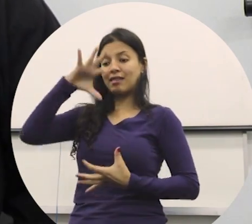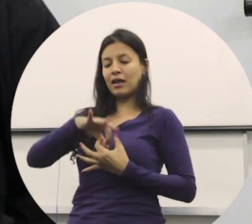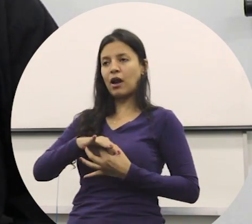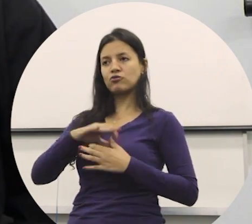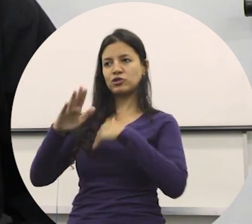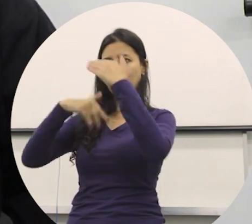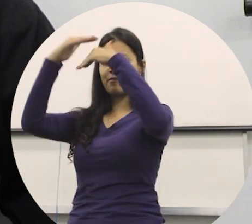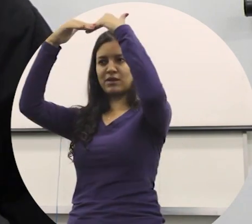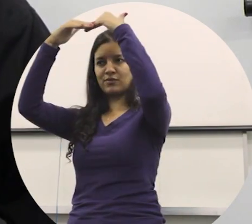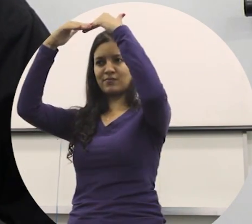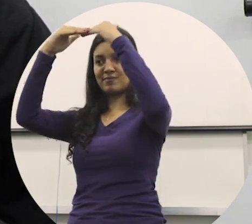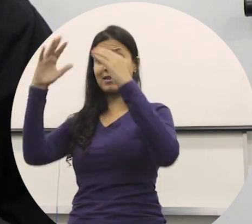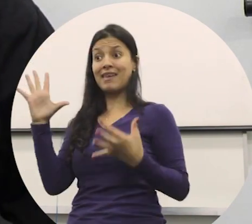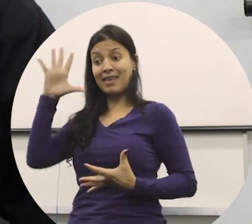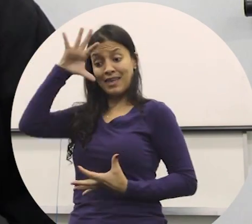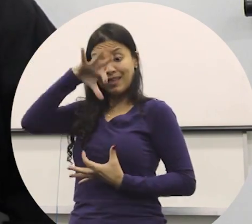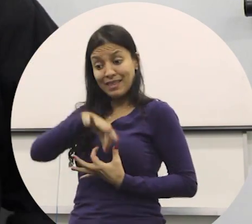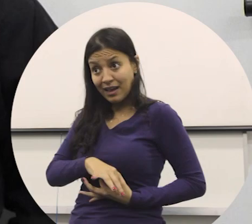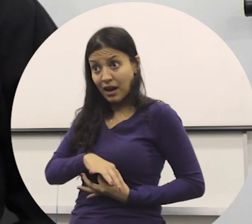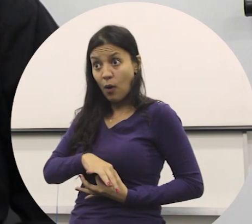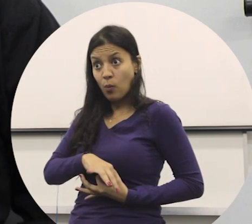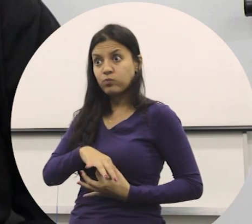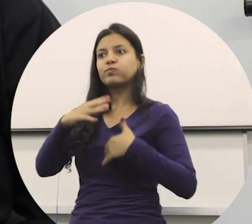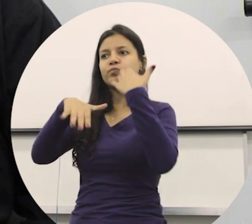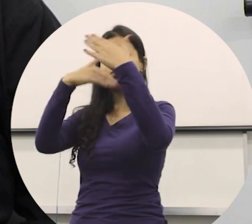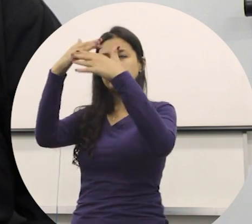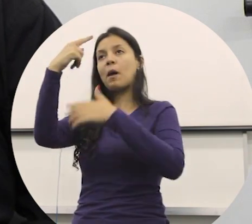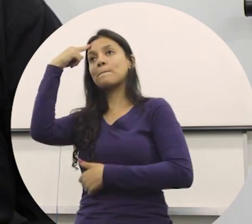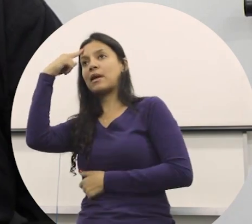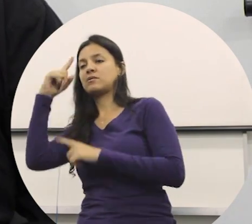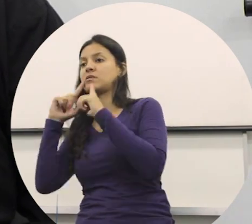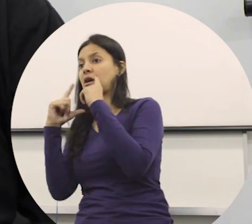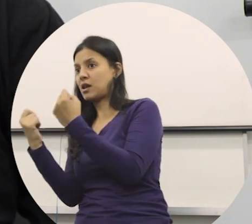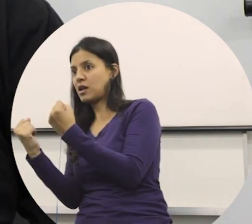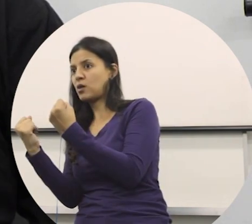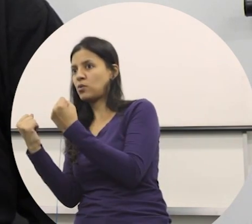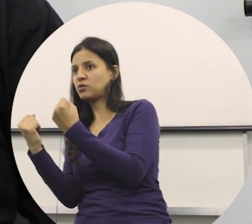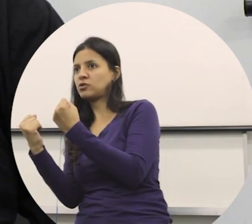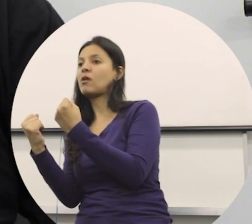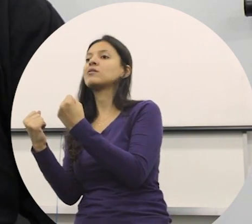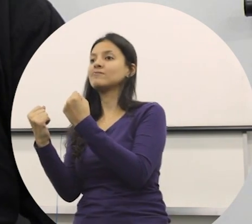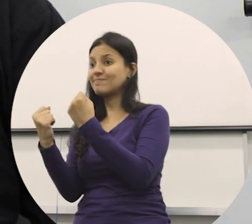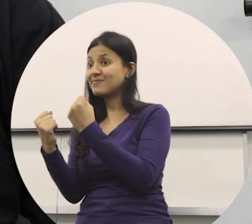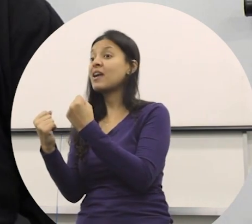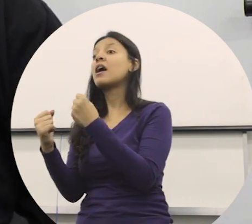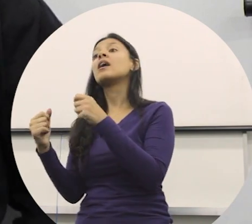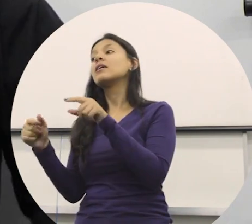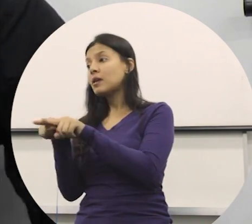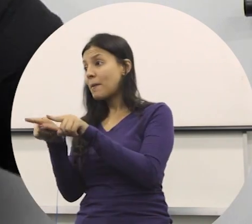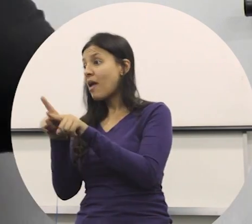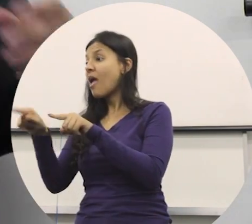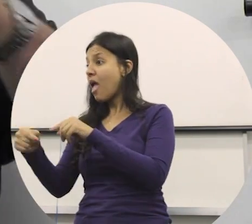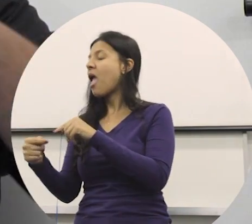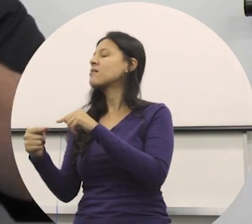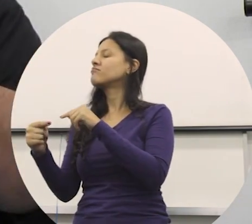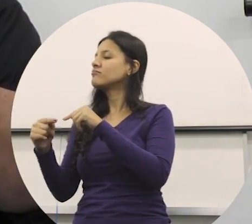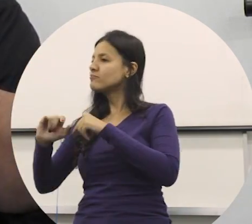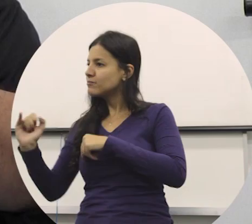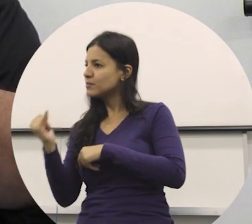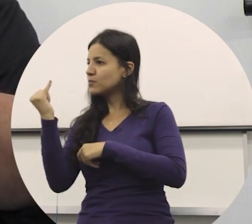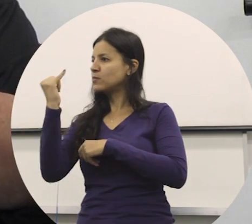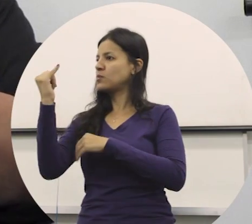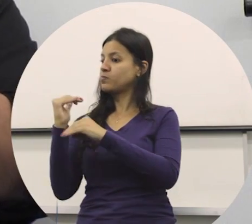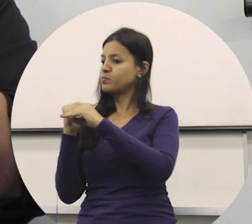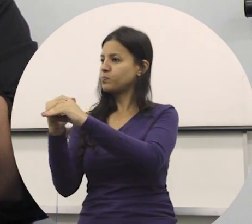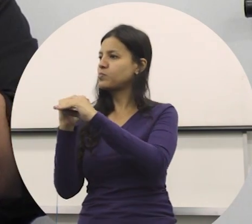E quando a gente fala sobre desenvolvimento integral e pensa na questão linguística, ela é condição sine qua non. O fato